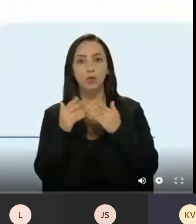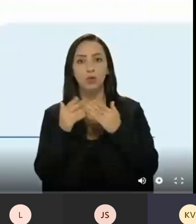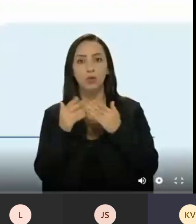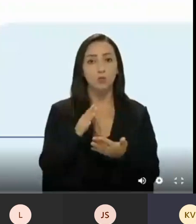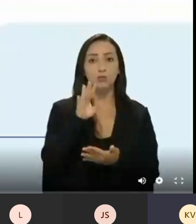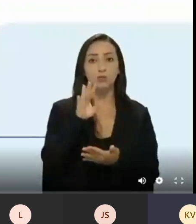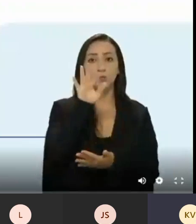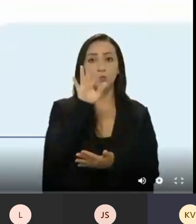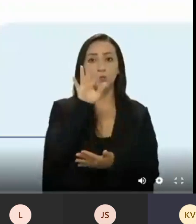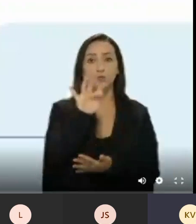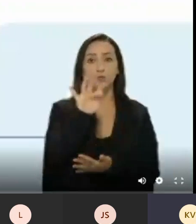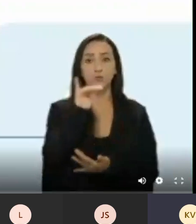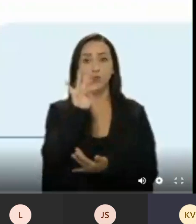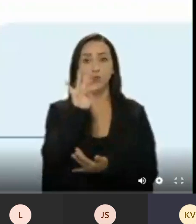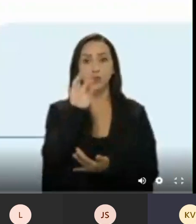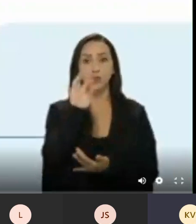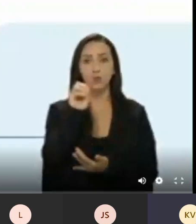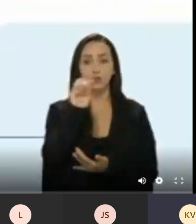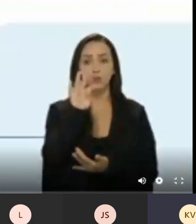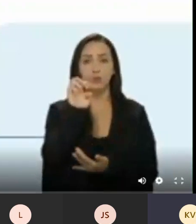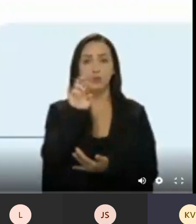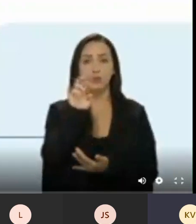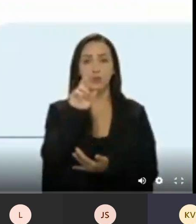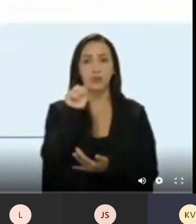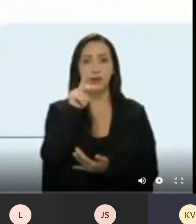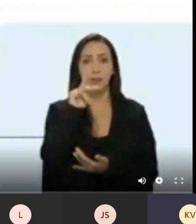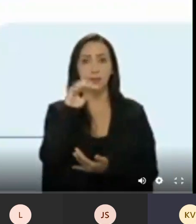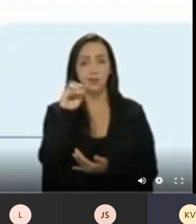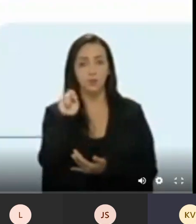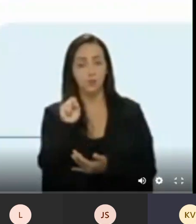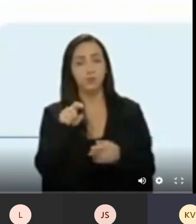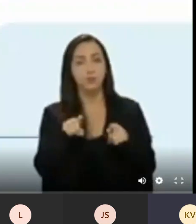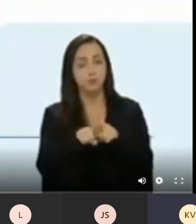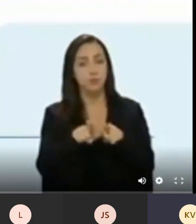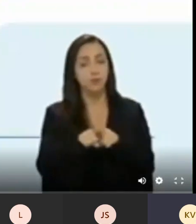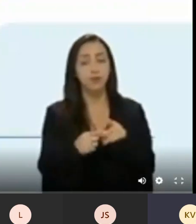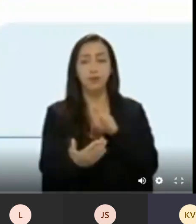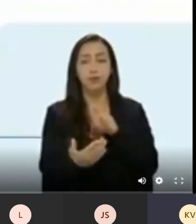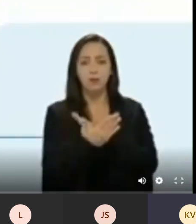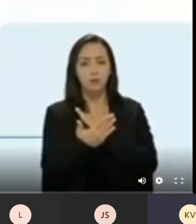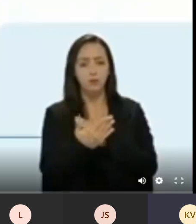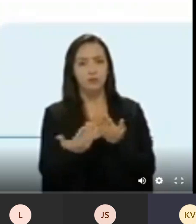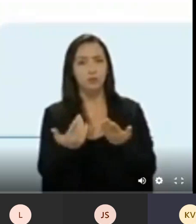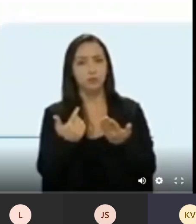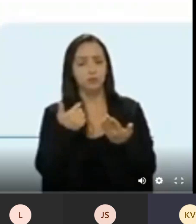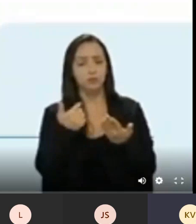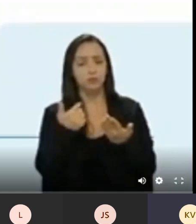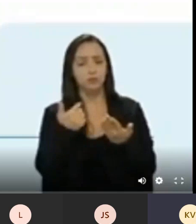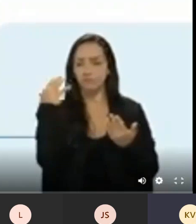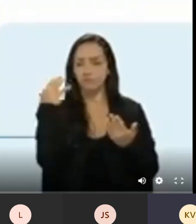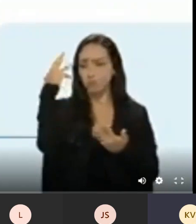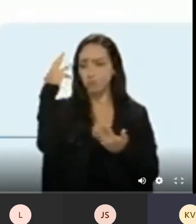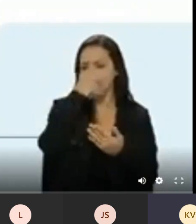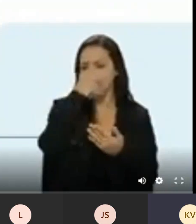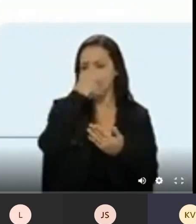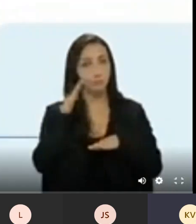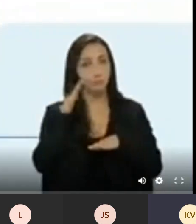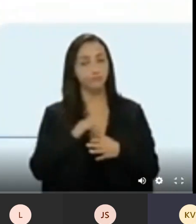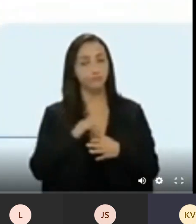fitoterápicos ou nutricosméticos também, como auxiliares no tratamento estético, auxiliares nesse